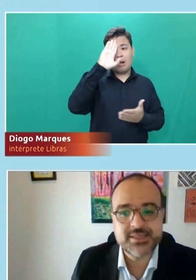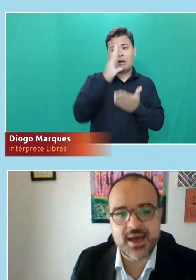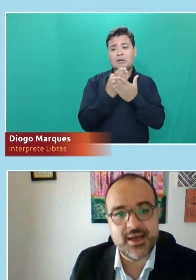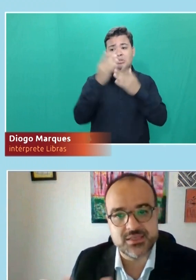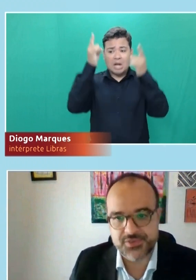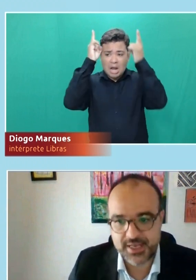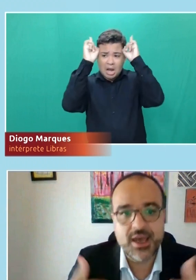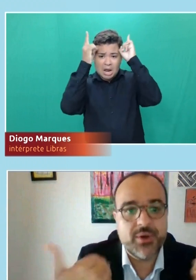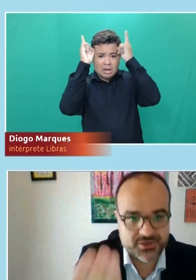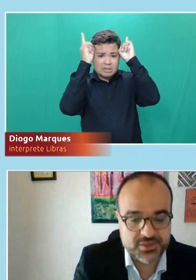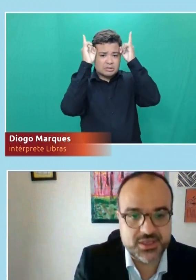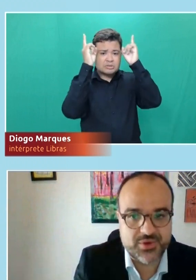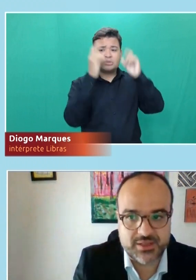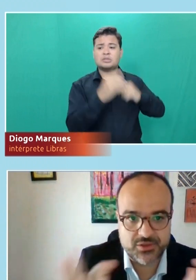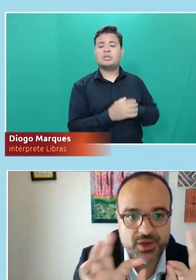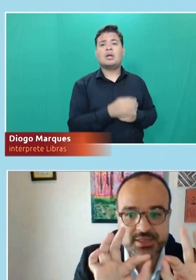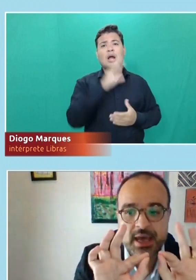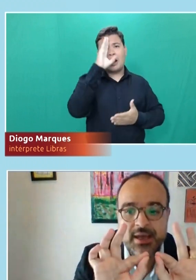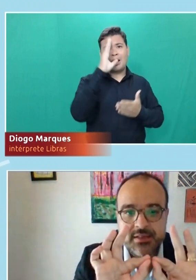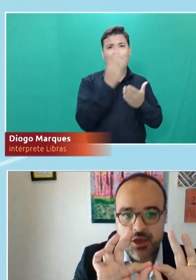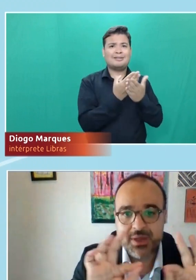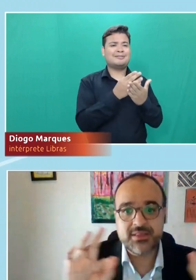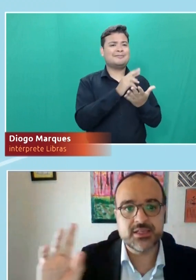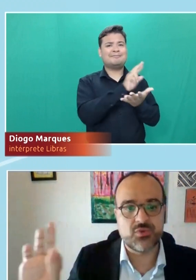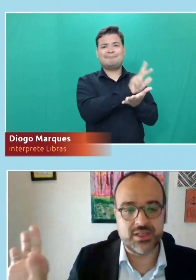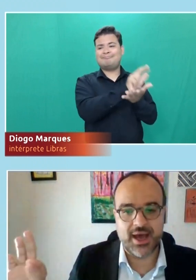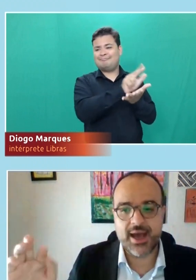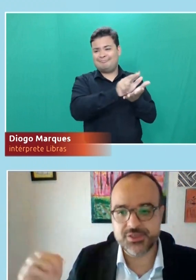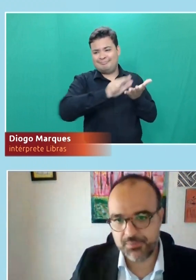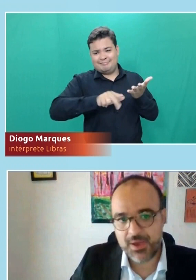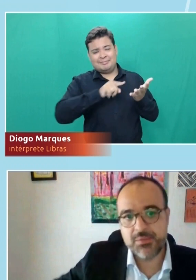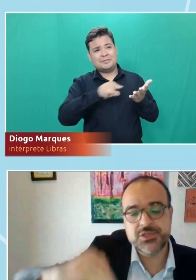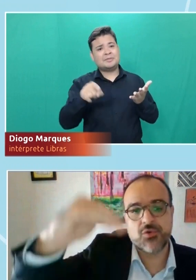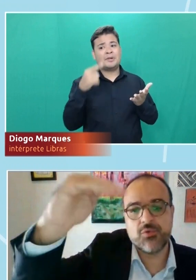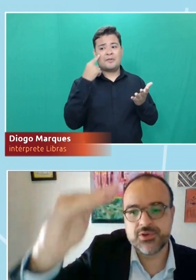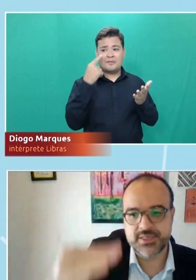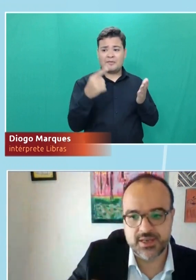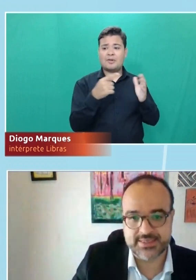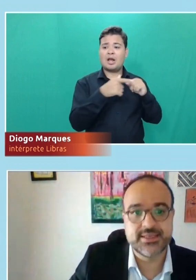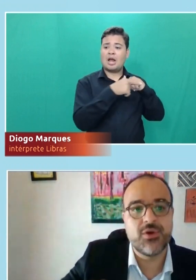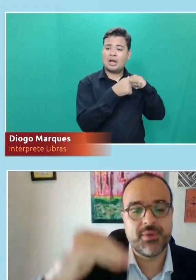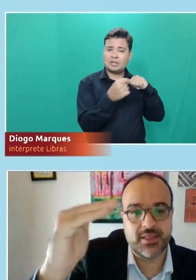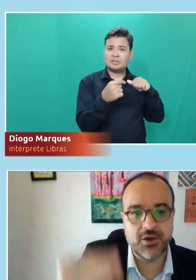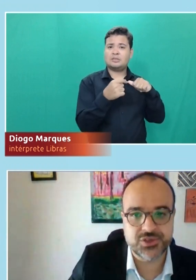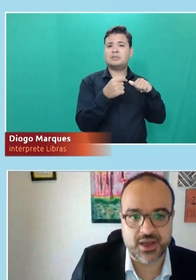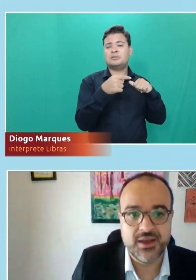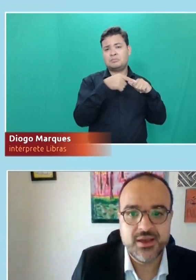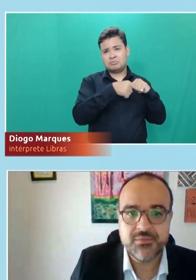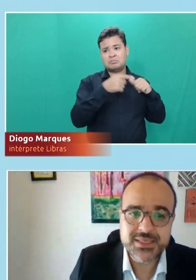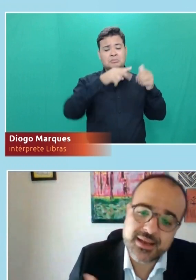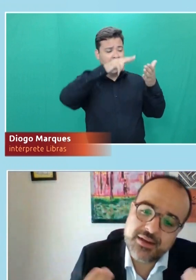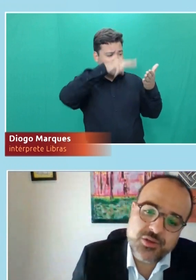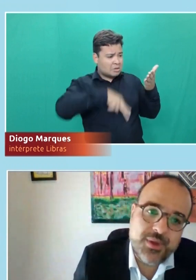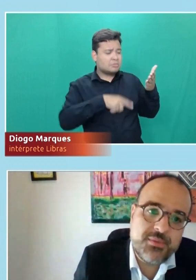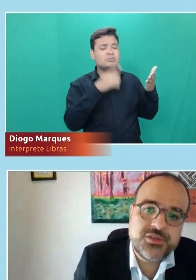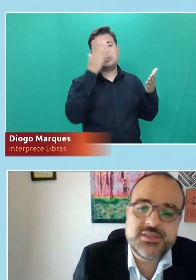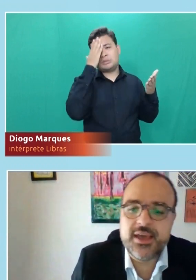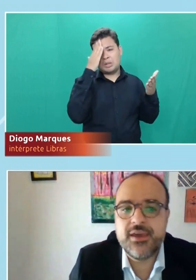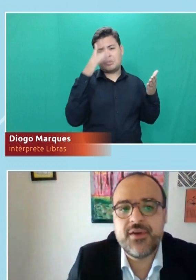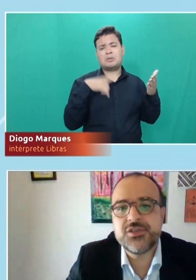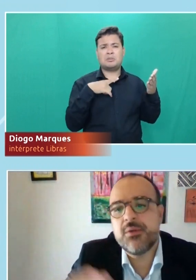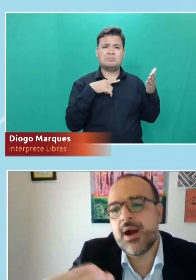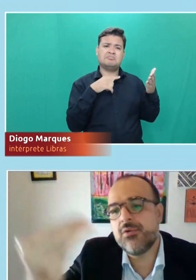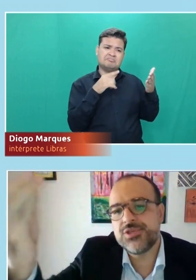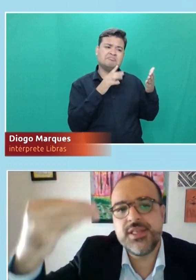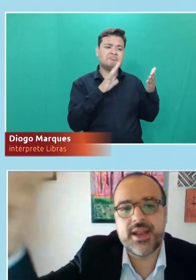delas alfabetizadas. Você lê o artigo 142, tem uma textualidade que permite alguma oscilação hermenêutica, mas é claro que não permite